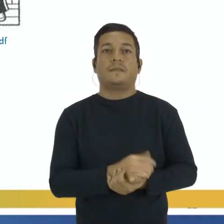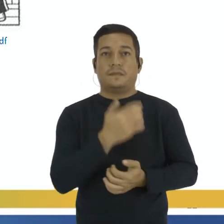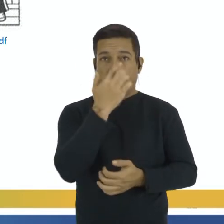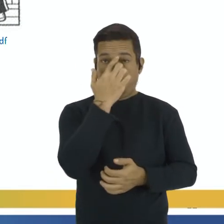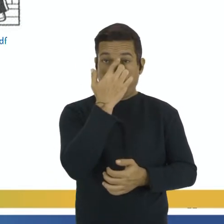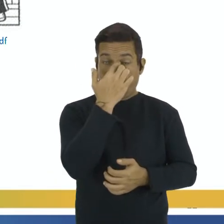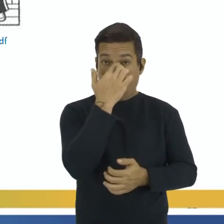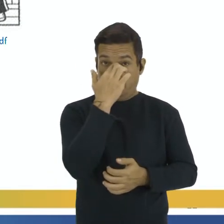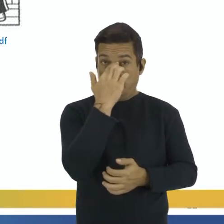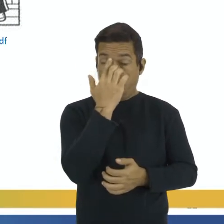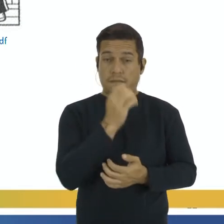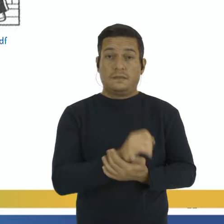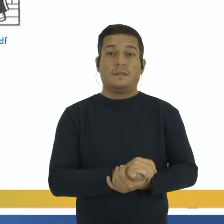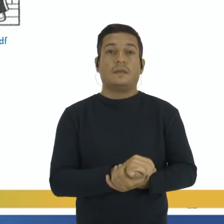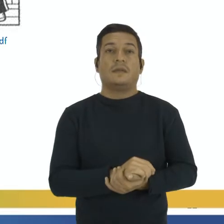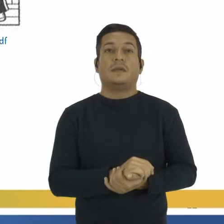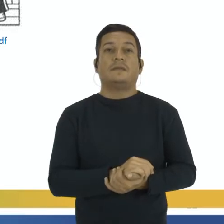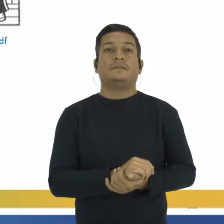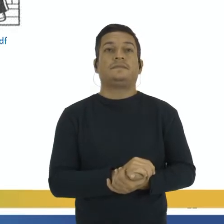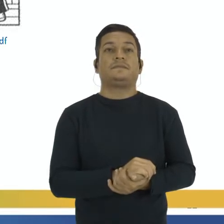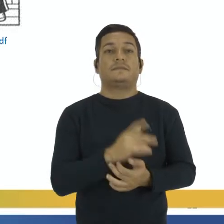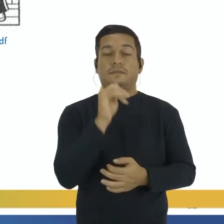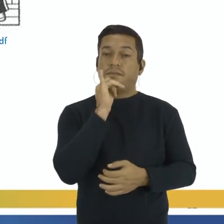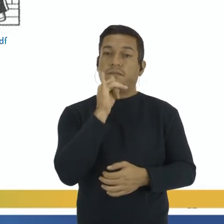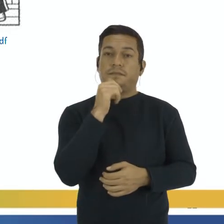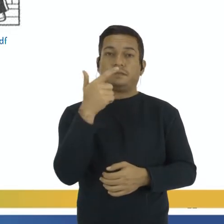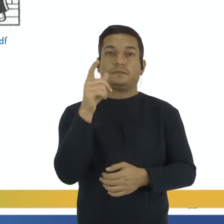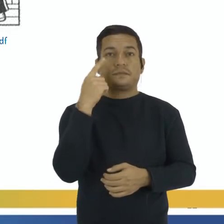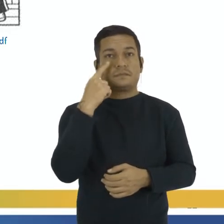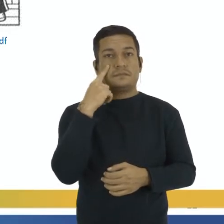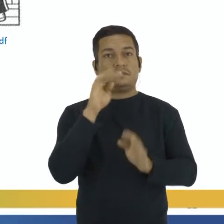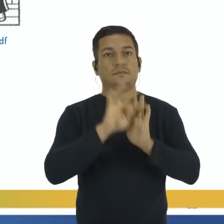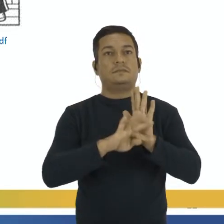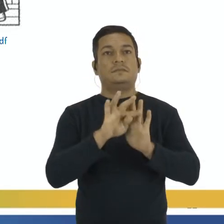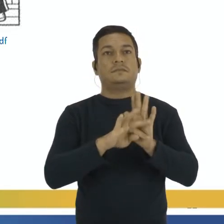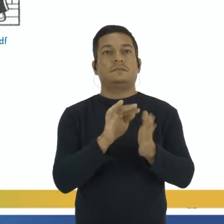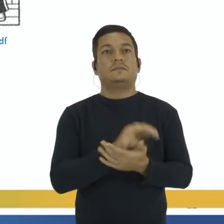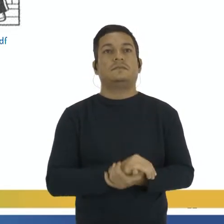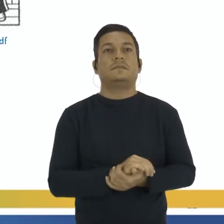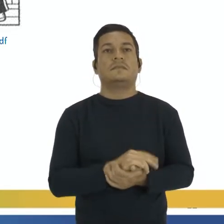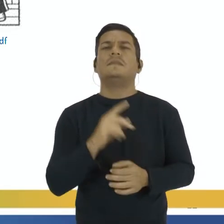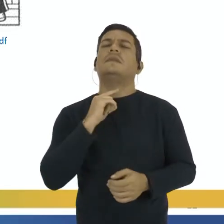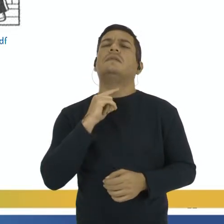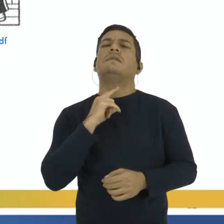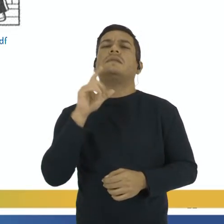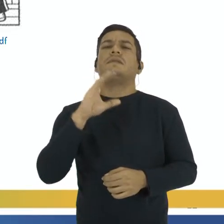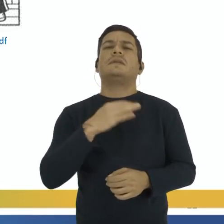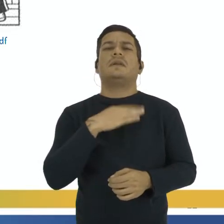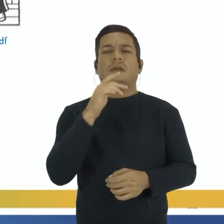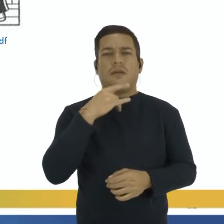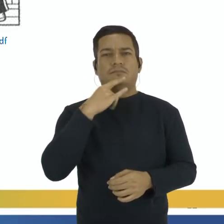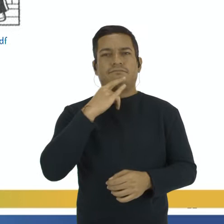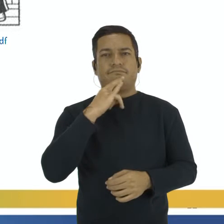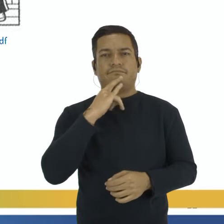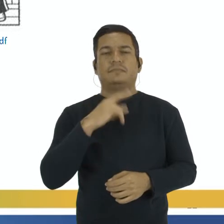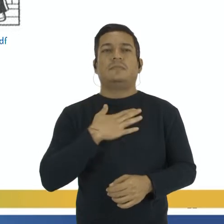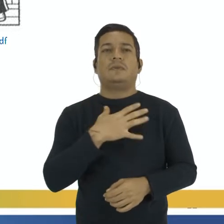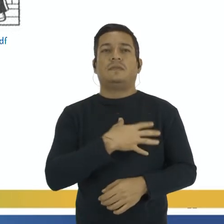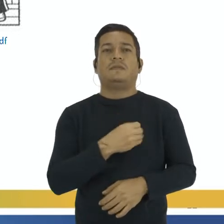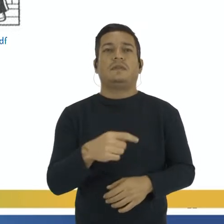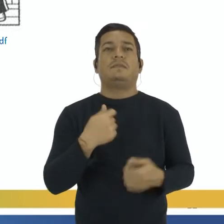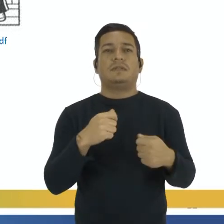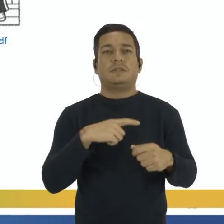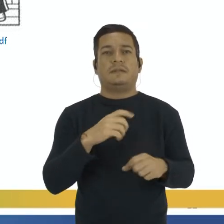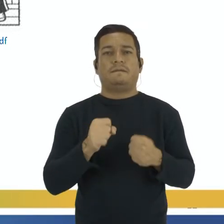Elementos, né, de humor. Mais um exemplo. Agora observe o texto abaixo. Padre, sou um alcoólatra. Meu filho tem que